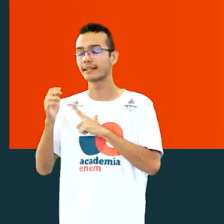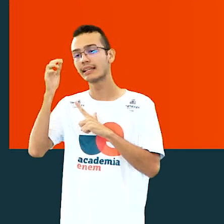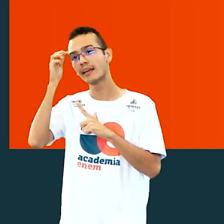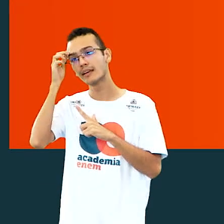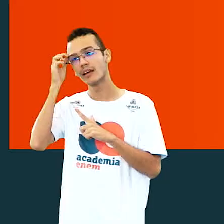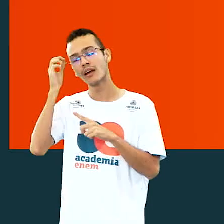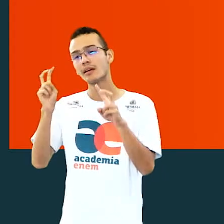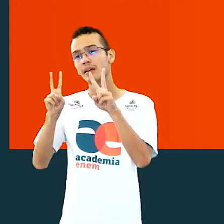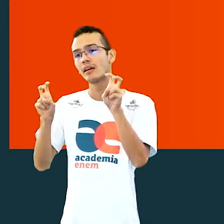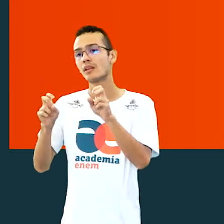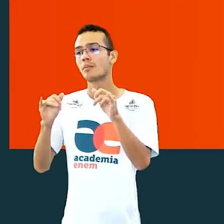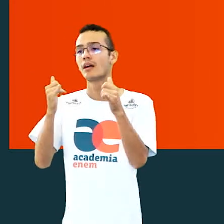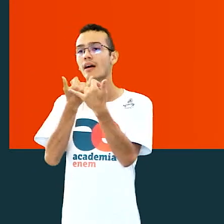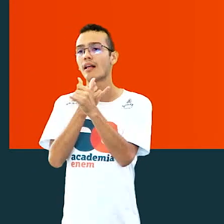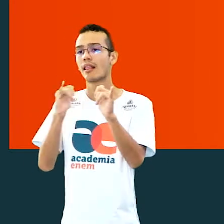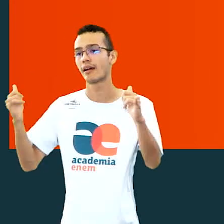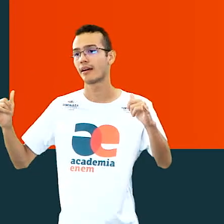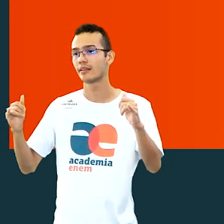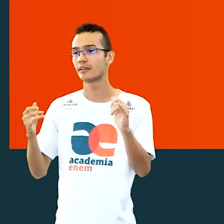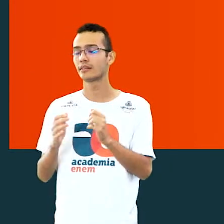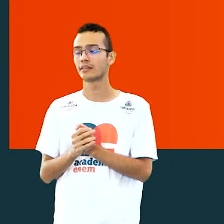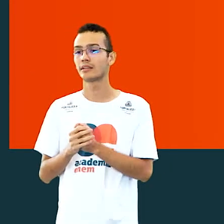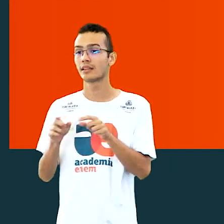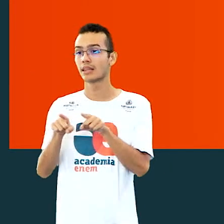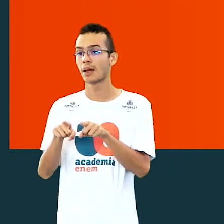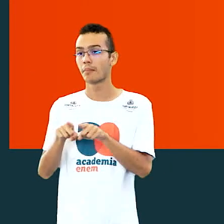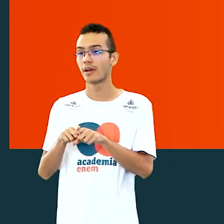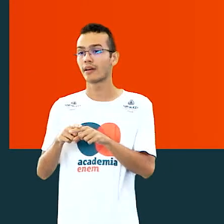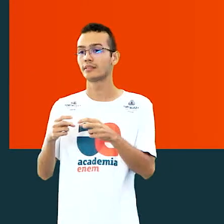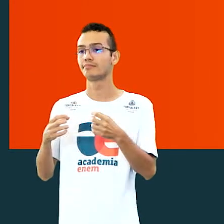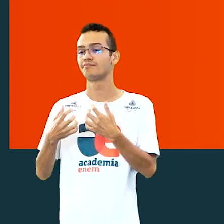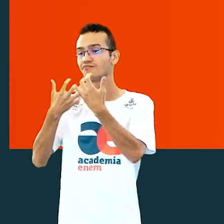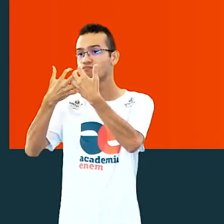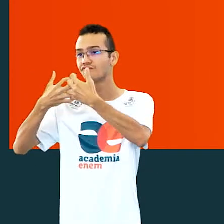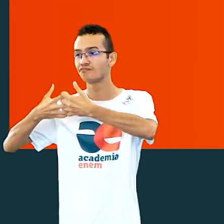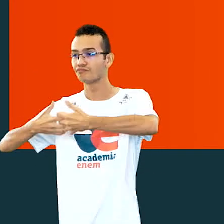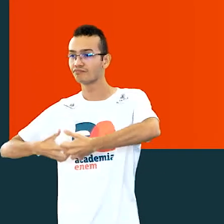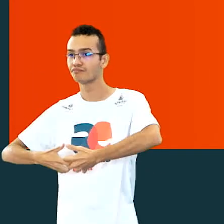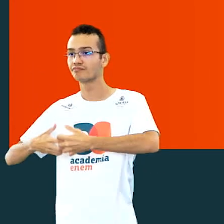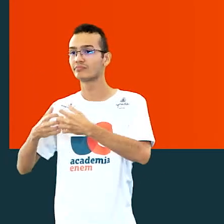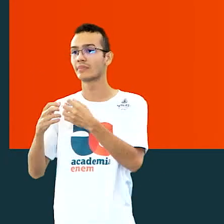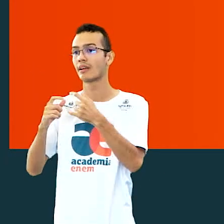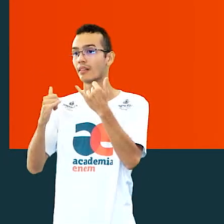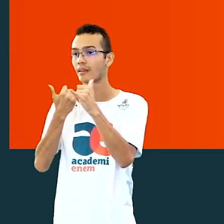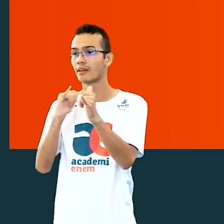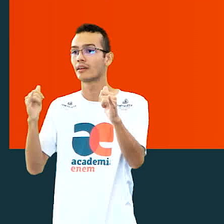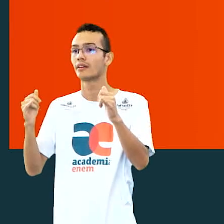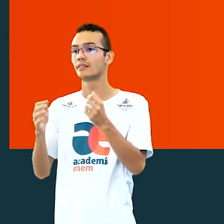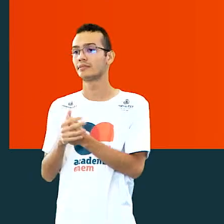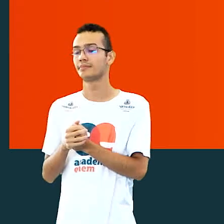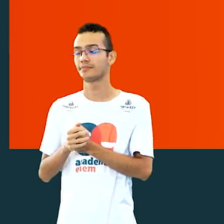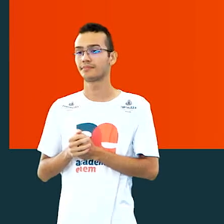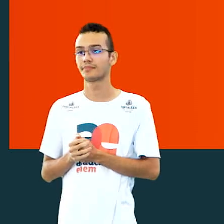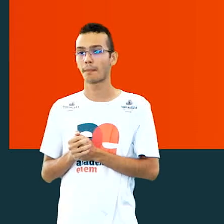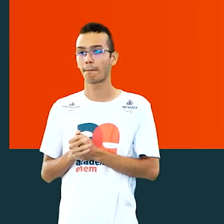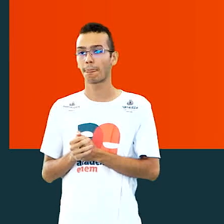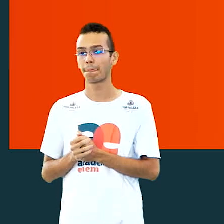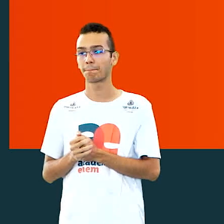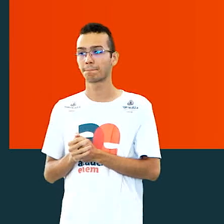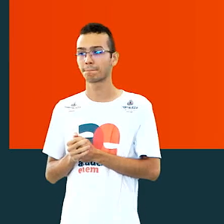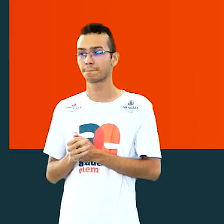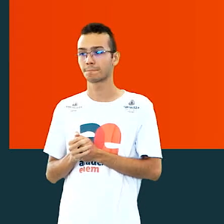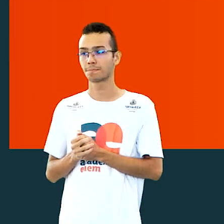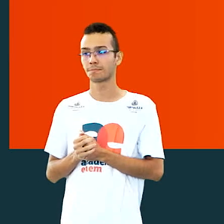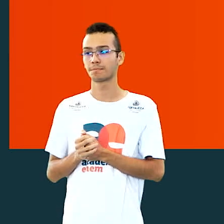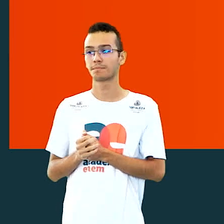tá? Componentes eletroeletrônicos e também com a parte de manuais de instalação e alguns tópicos, certo?